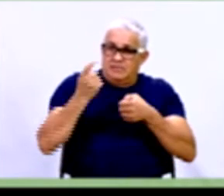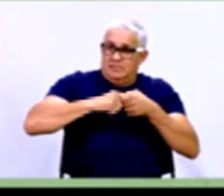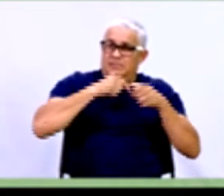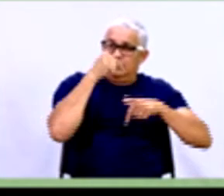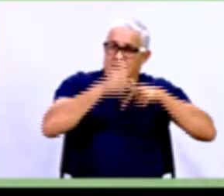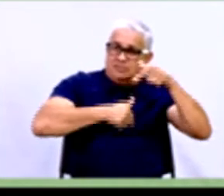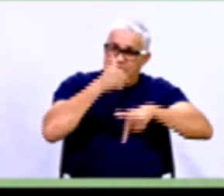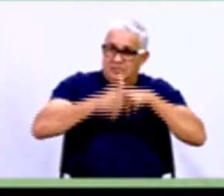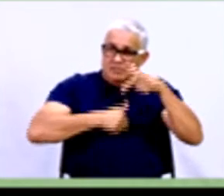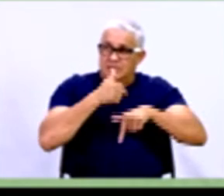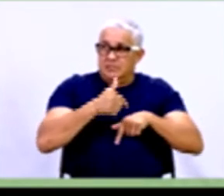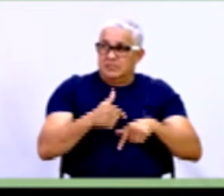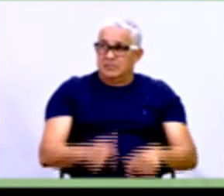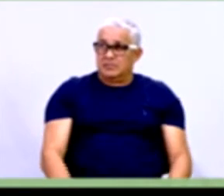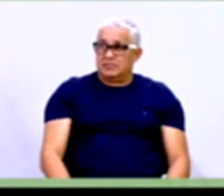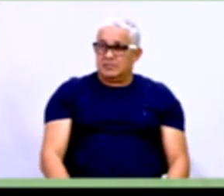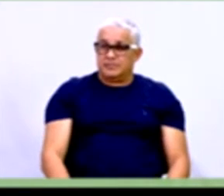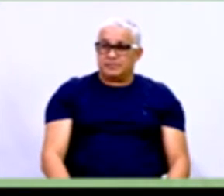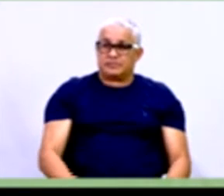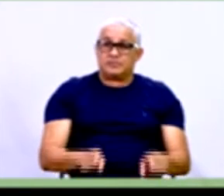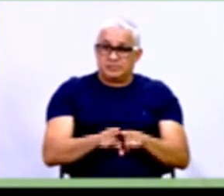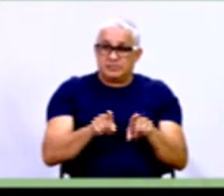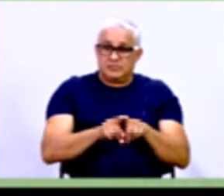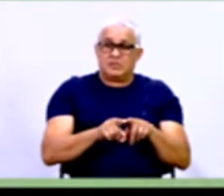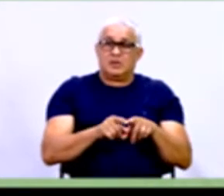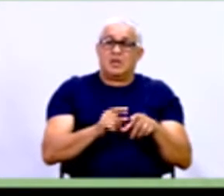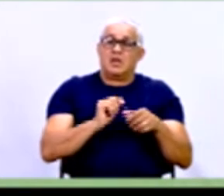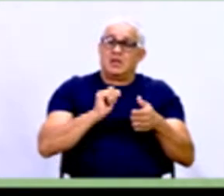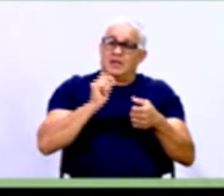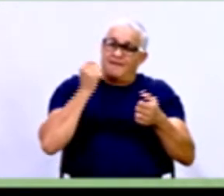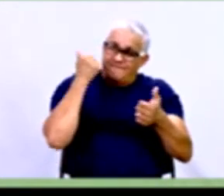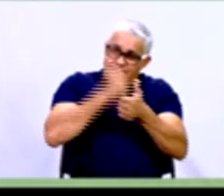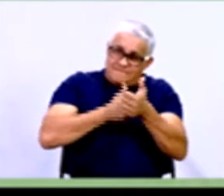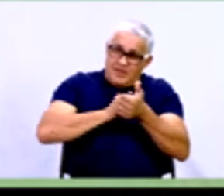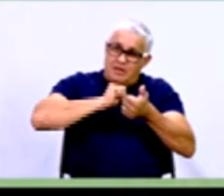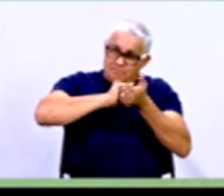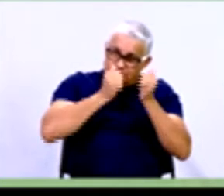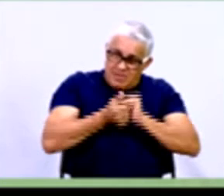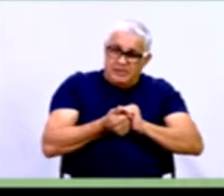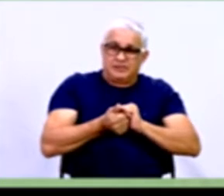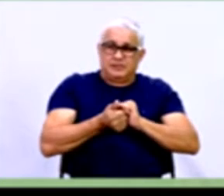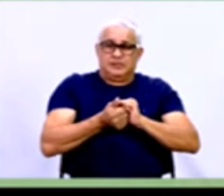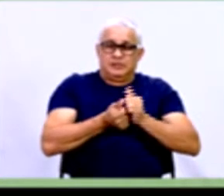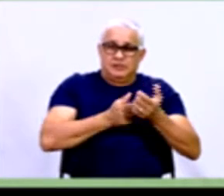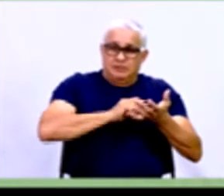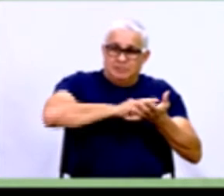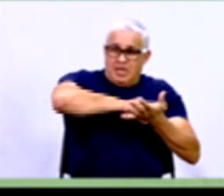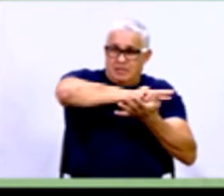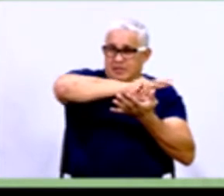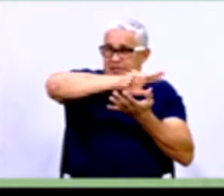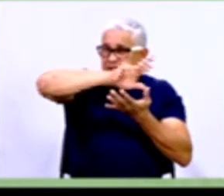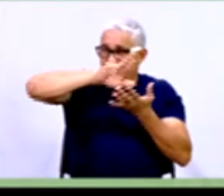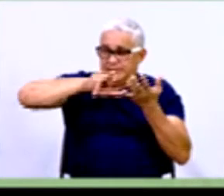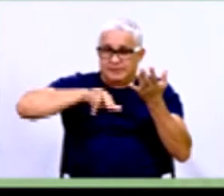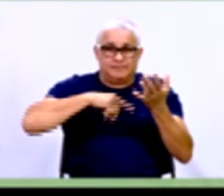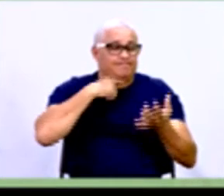trabalho, tentou-se uma reabilitação e de todas as formas possíveis não teve condição de voltar ao